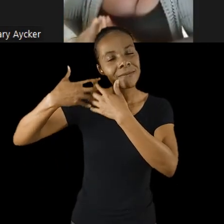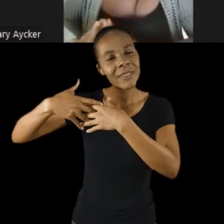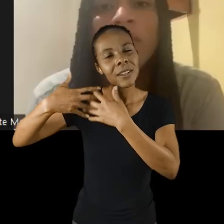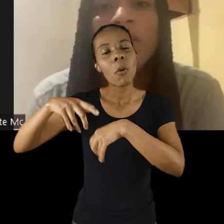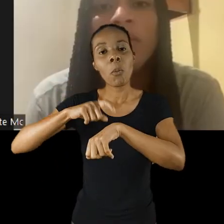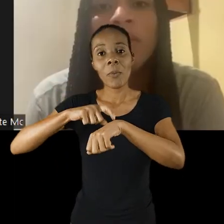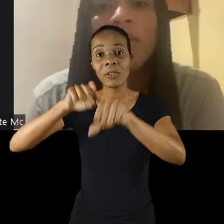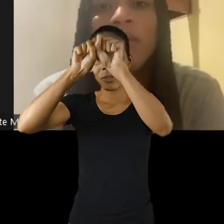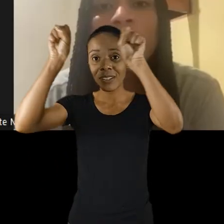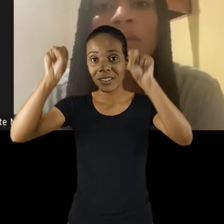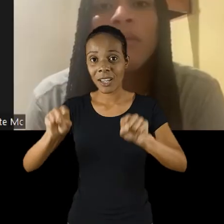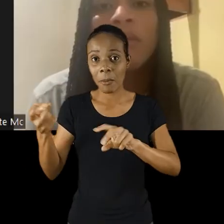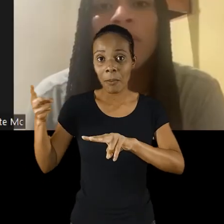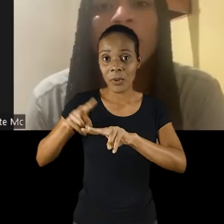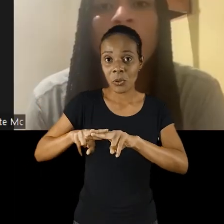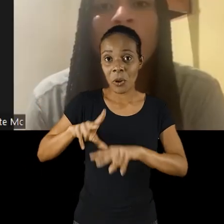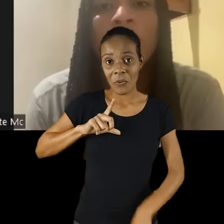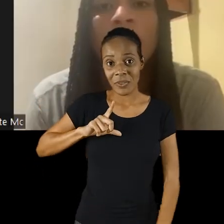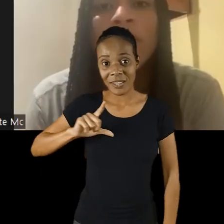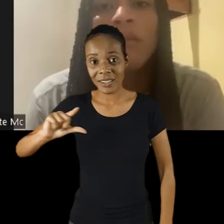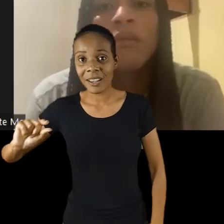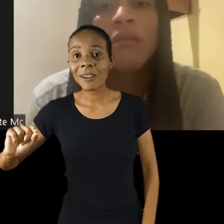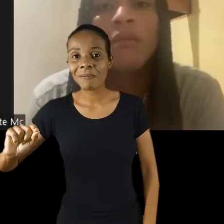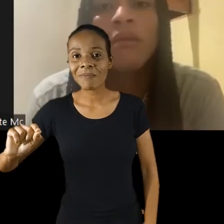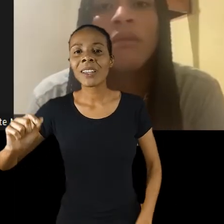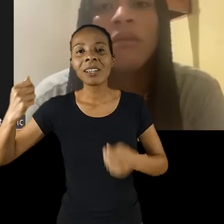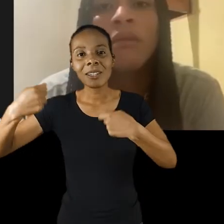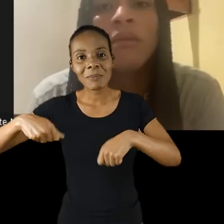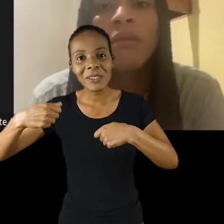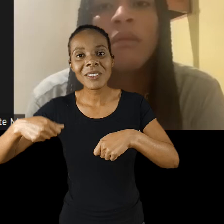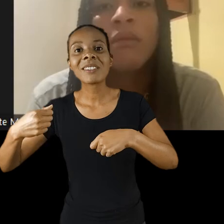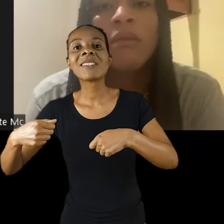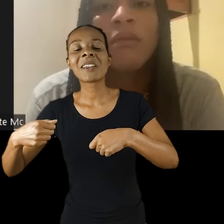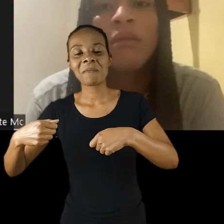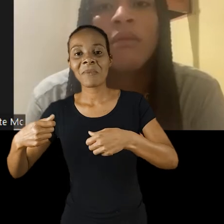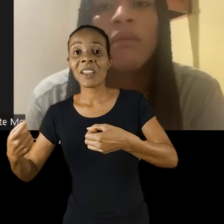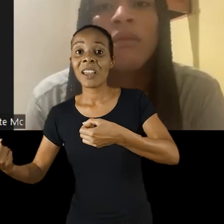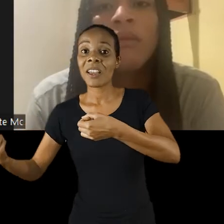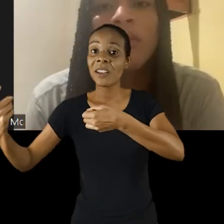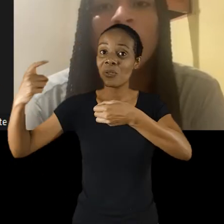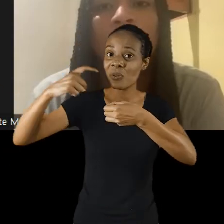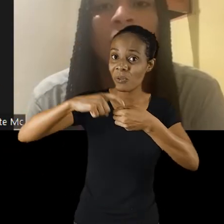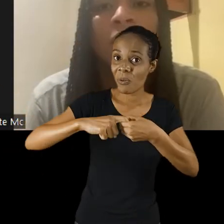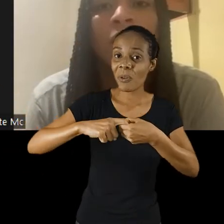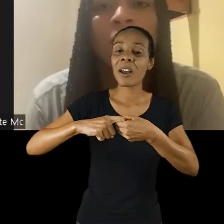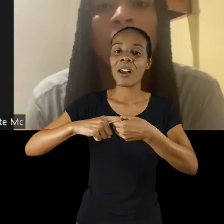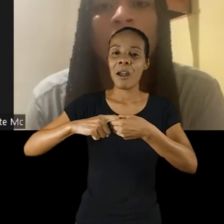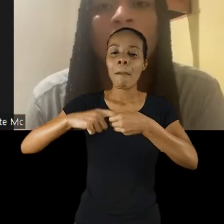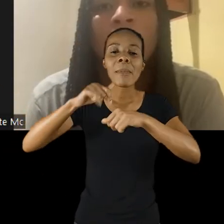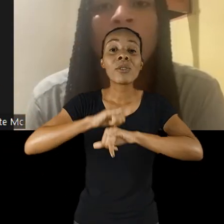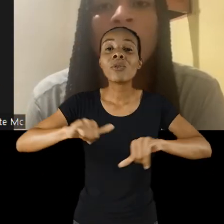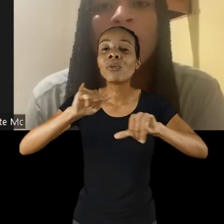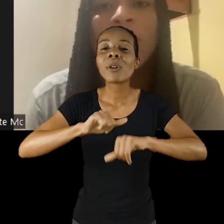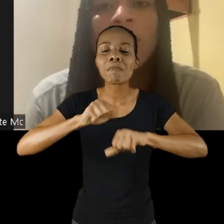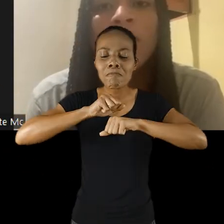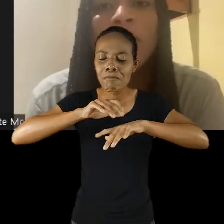sistema prisional e precisei retornar para poder levar a minha arte e